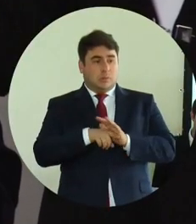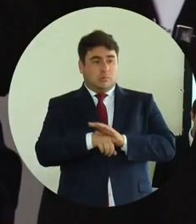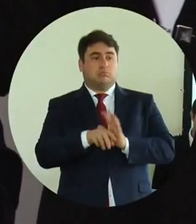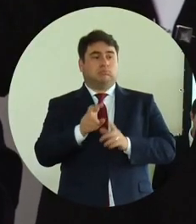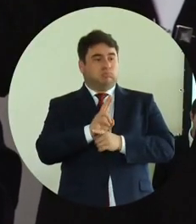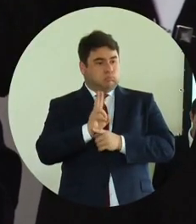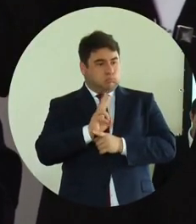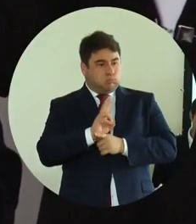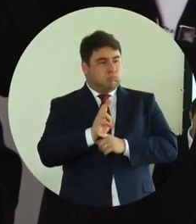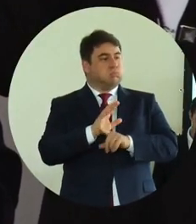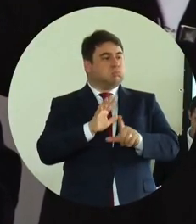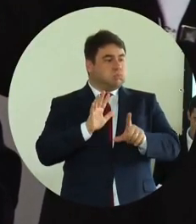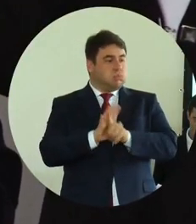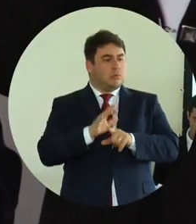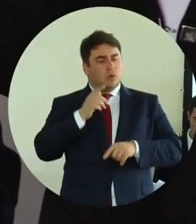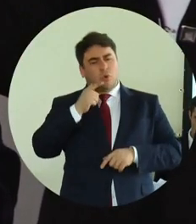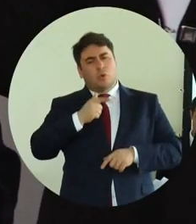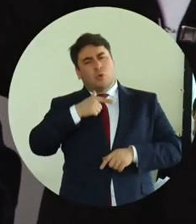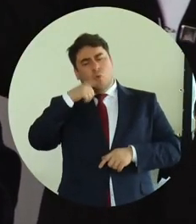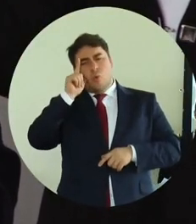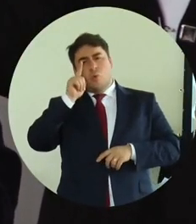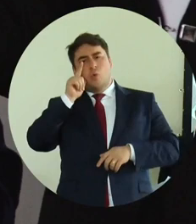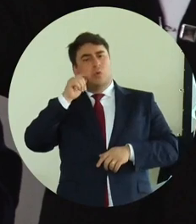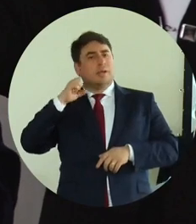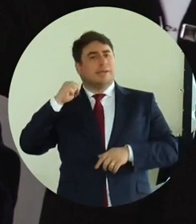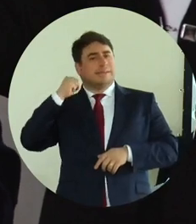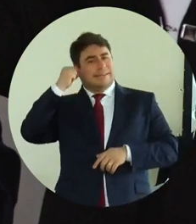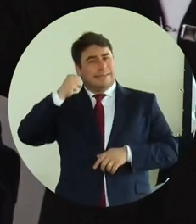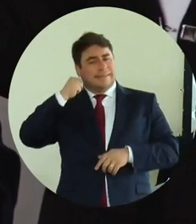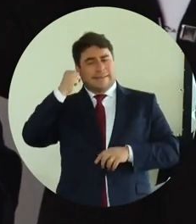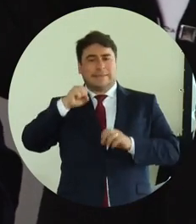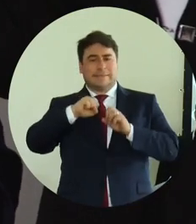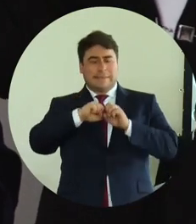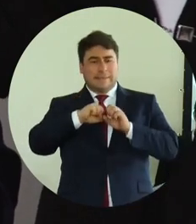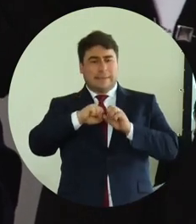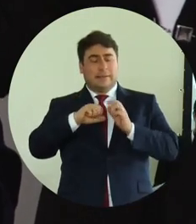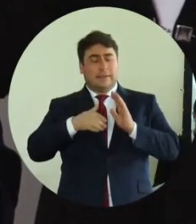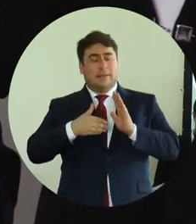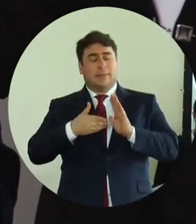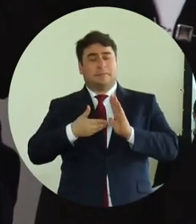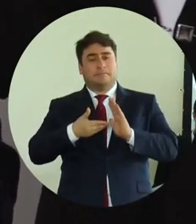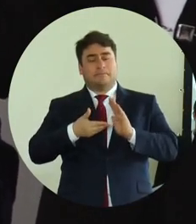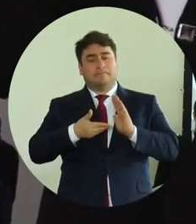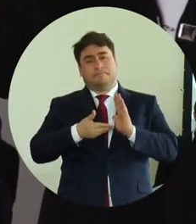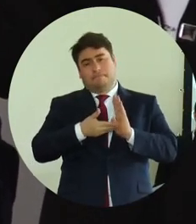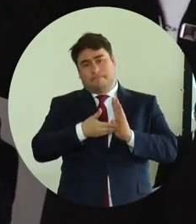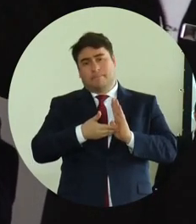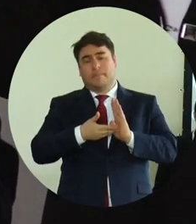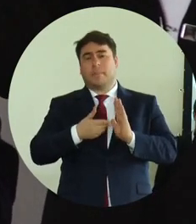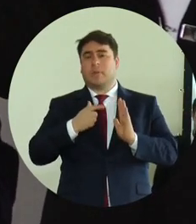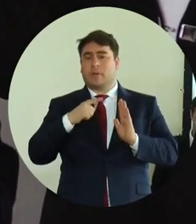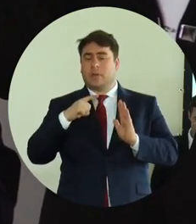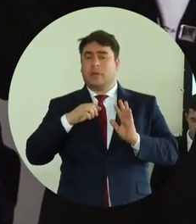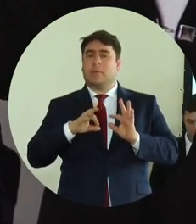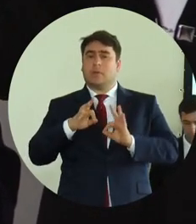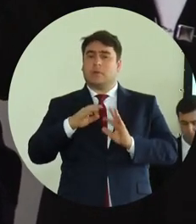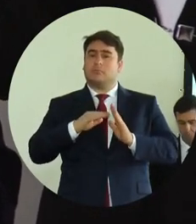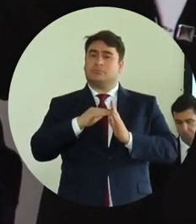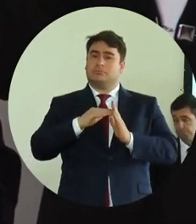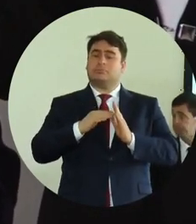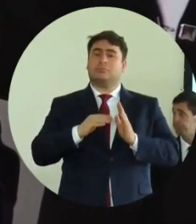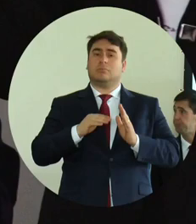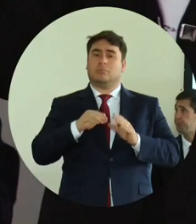leis. Ontem, no Senado, tinha lá uma movimentação de votação de uma